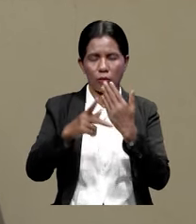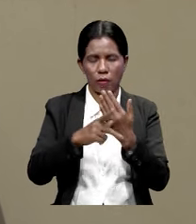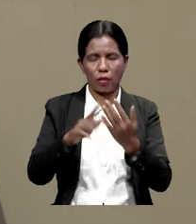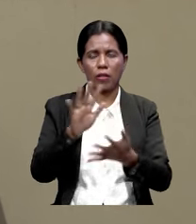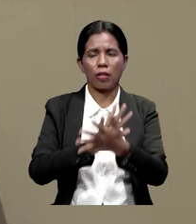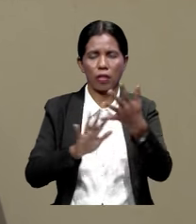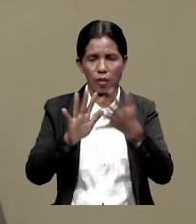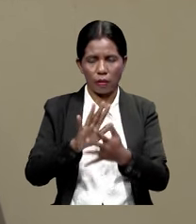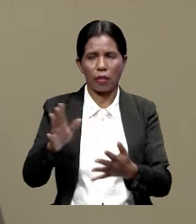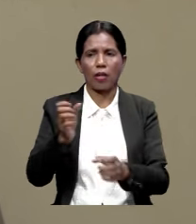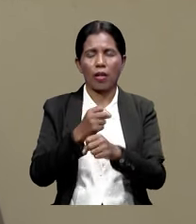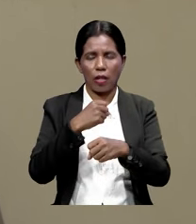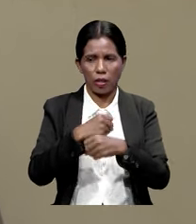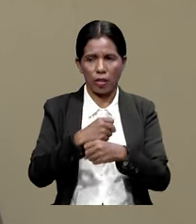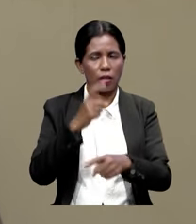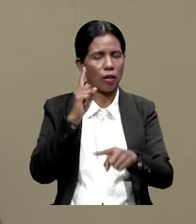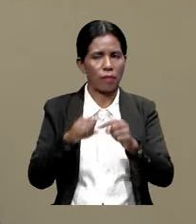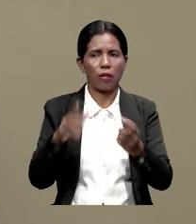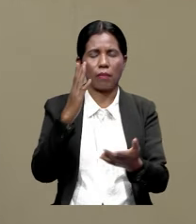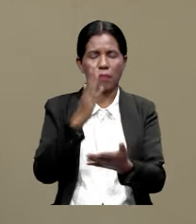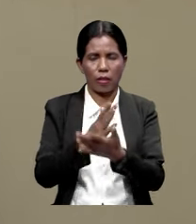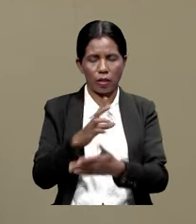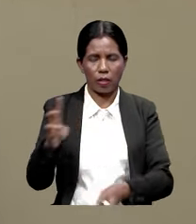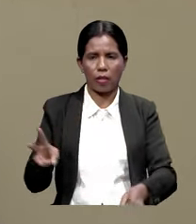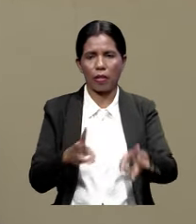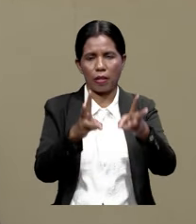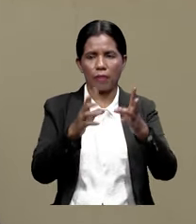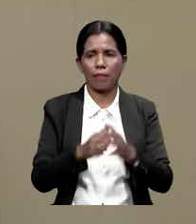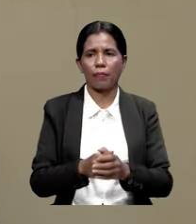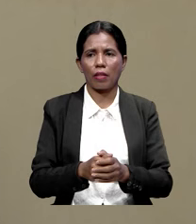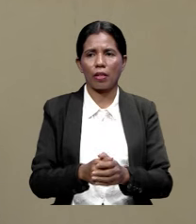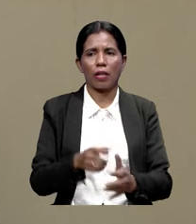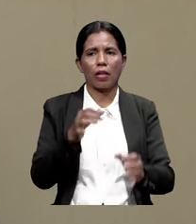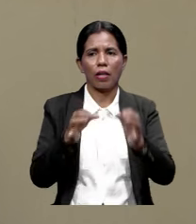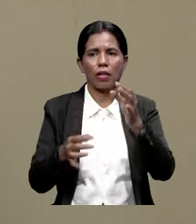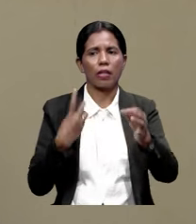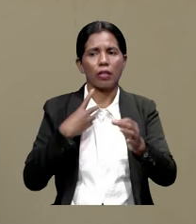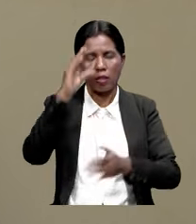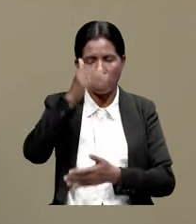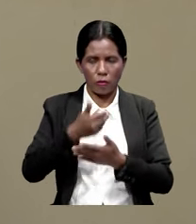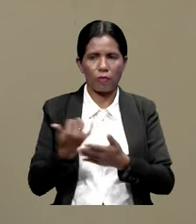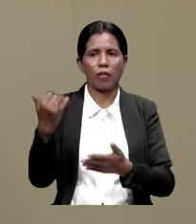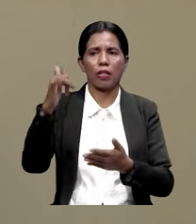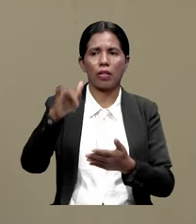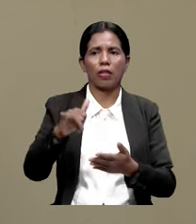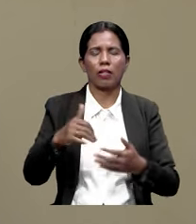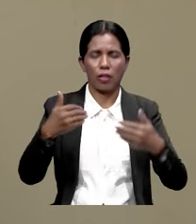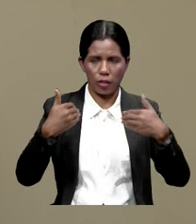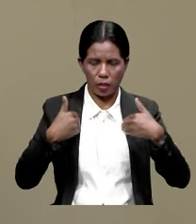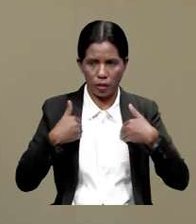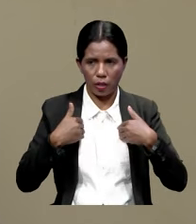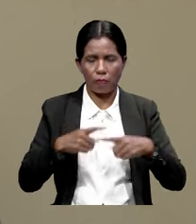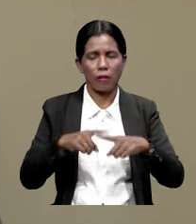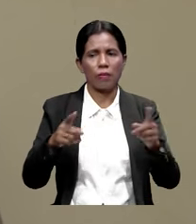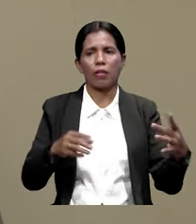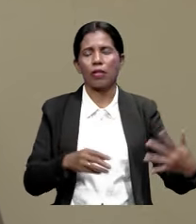na establese ona, la bel para ia dalang klar. No enquanto vai recuar no tinha o ansir nebe que sei ela mas beliliu